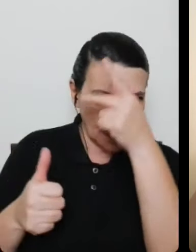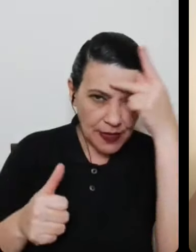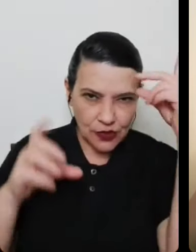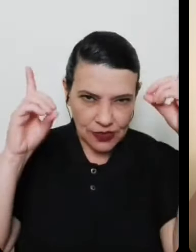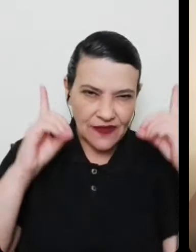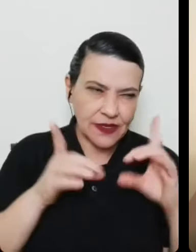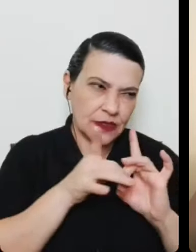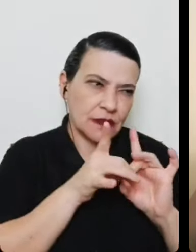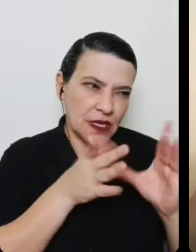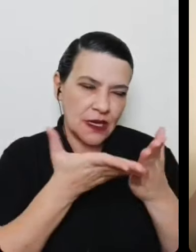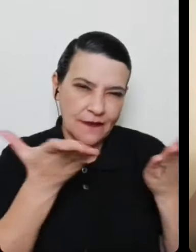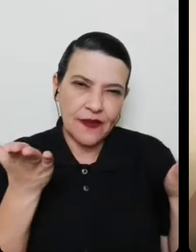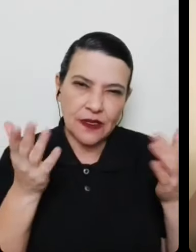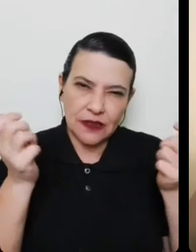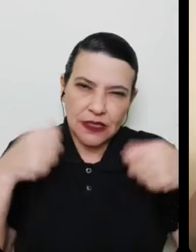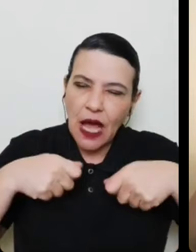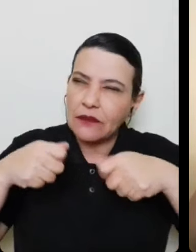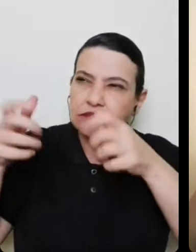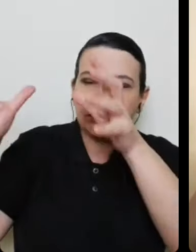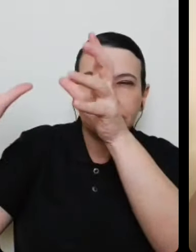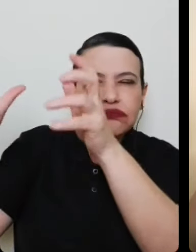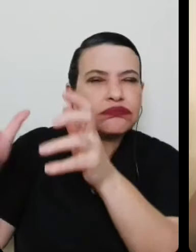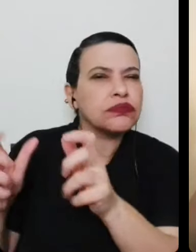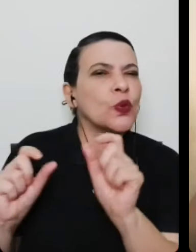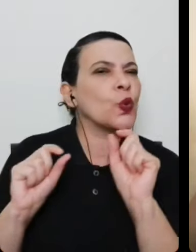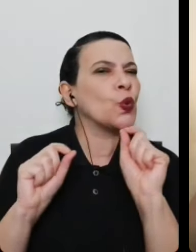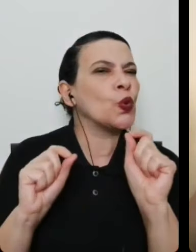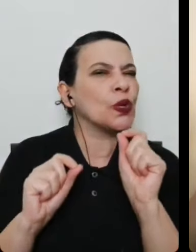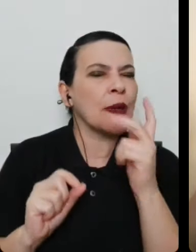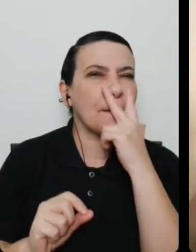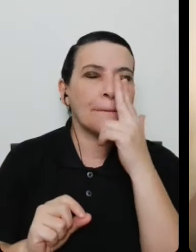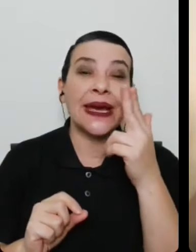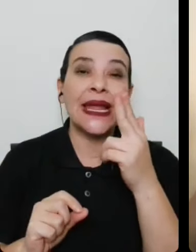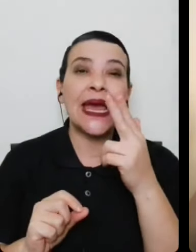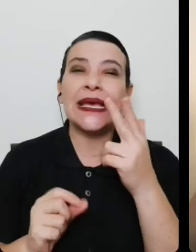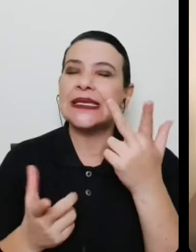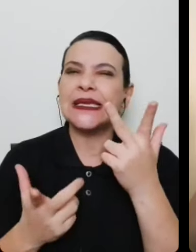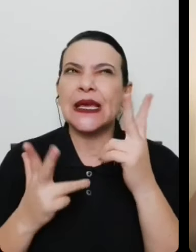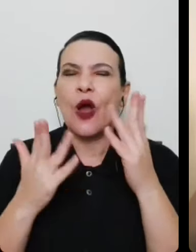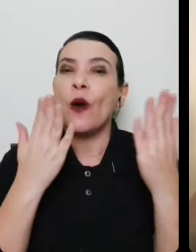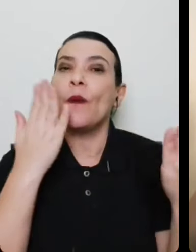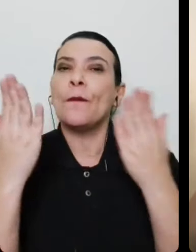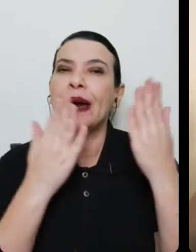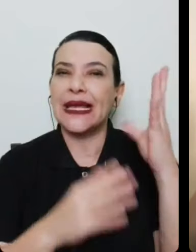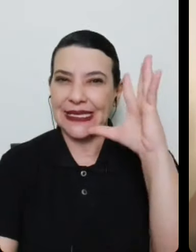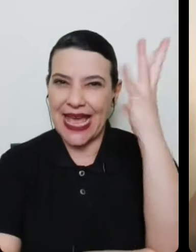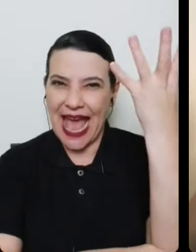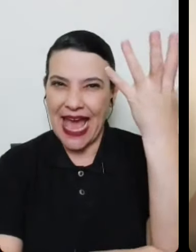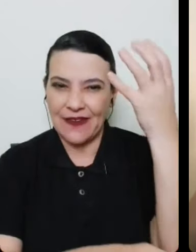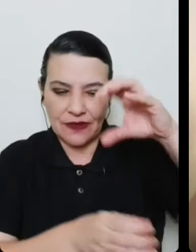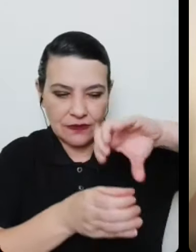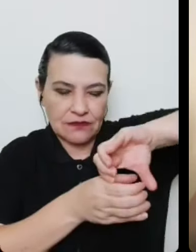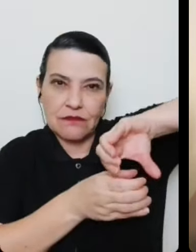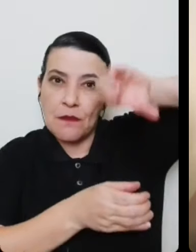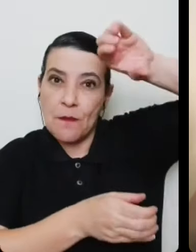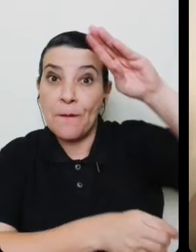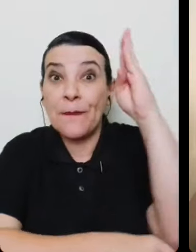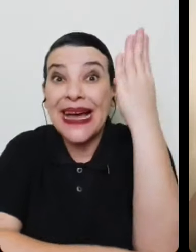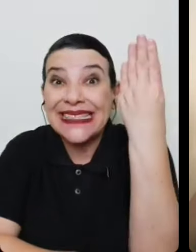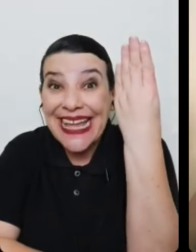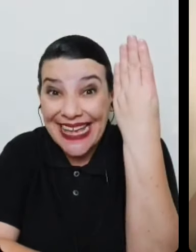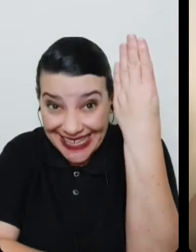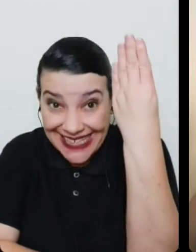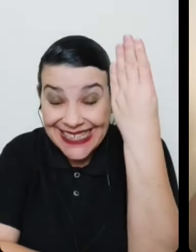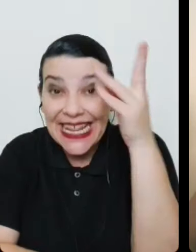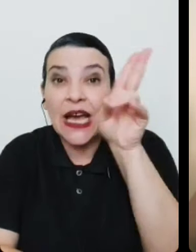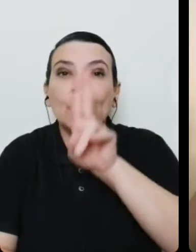deficiência visual, era um tronco, né? Um tronco utilizado